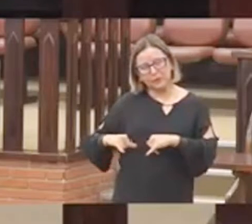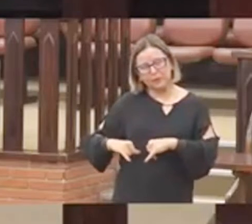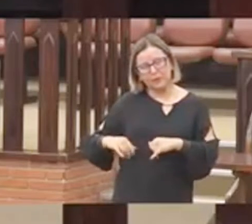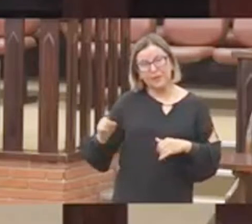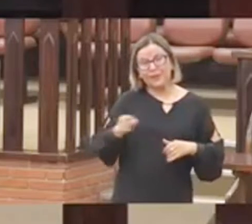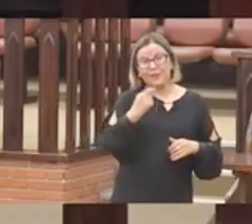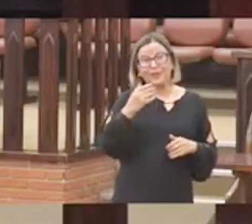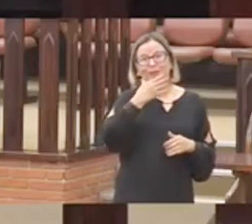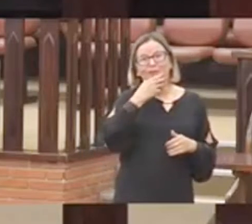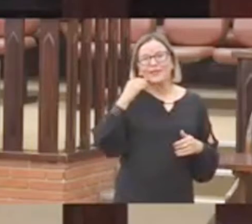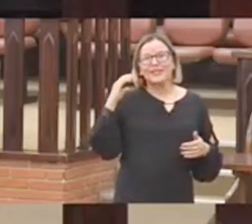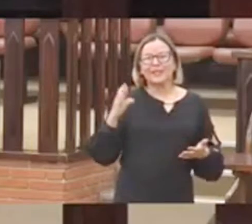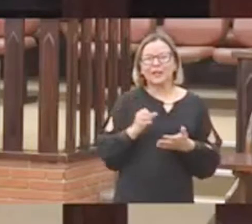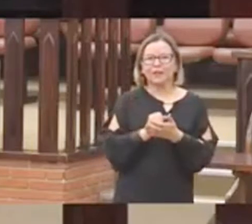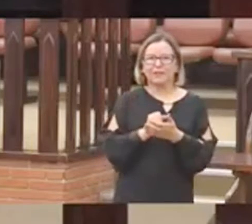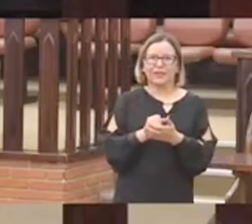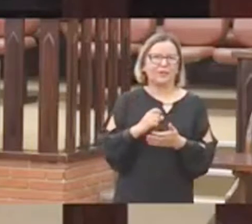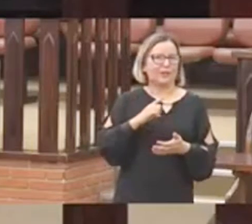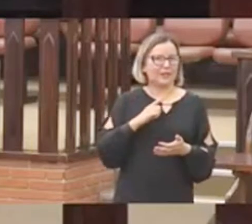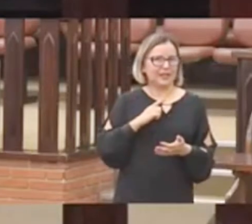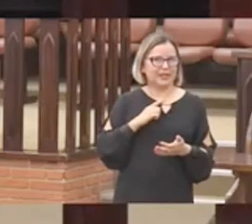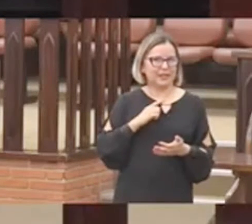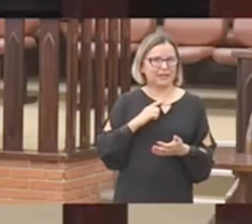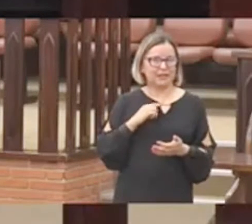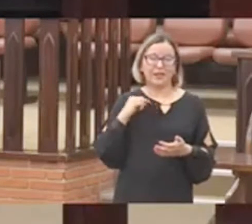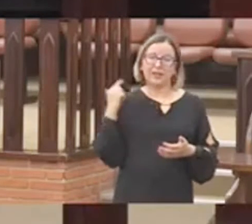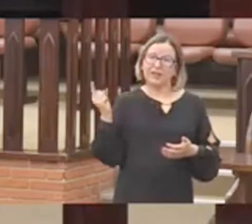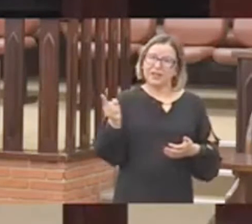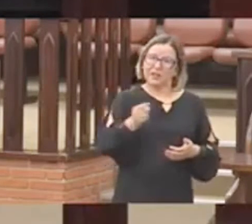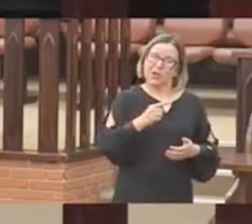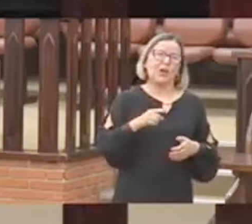maneira, enfrentaremos nessa vida.